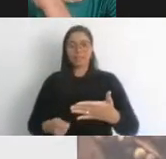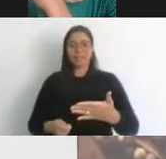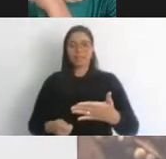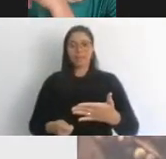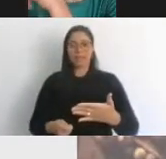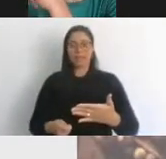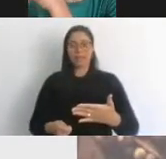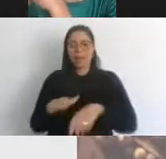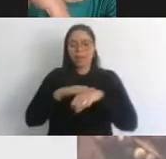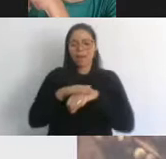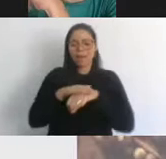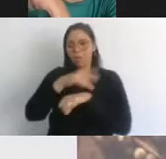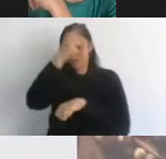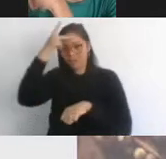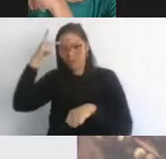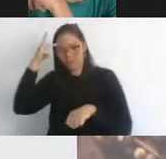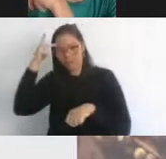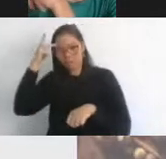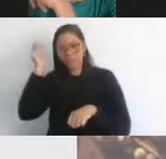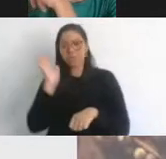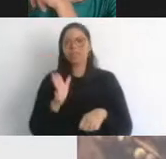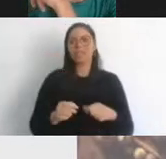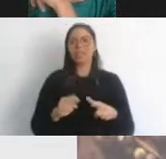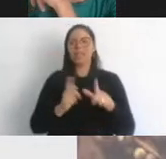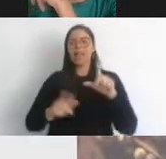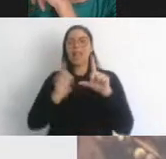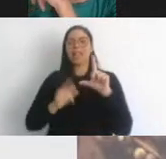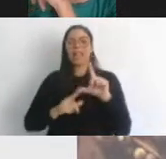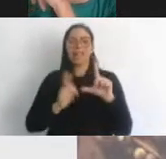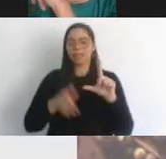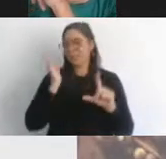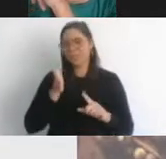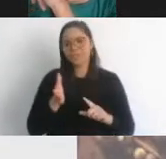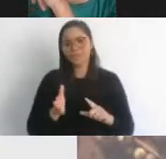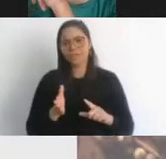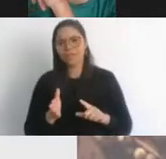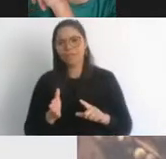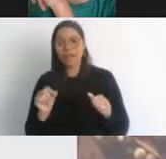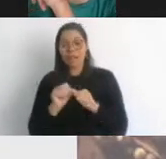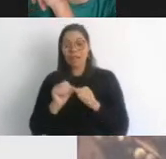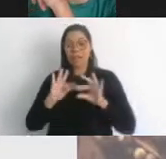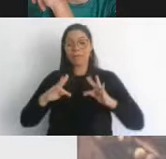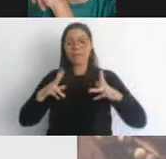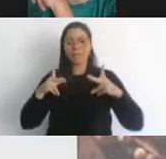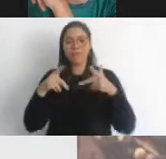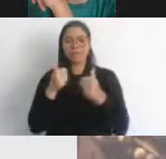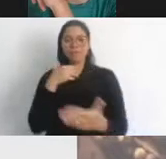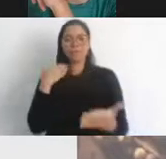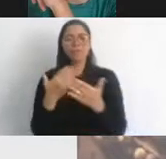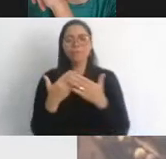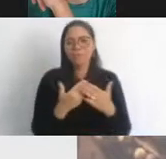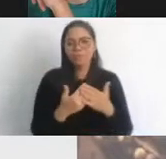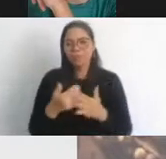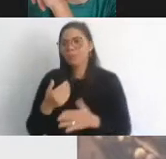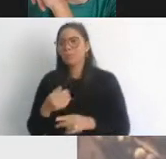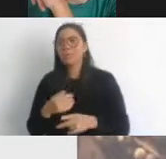e essa gramática foi escrita com base no latim ele pegou estrutura do ladinho e faz toda um estudo estudo